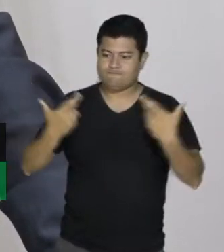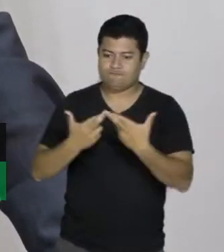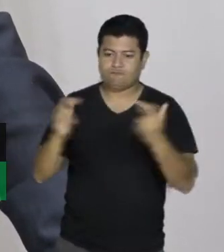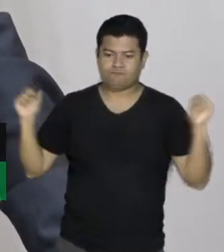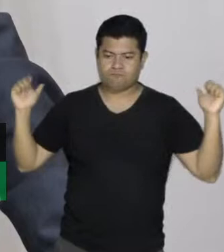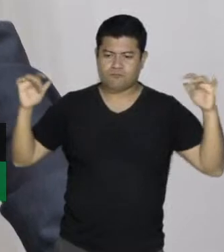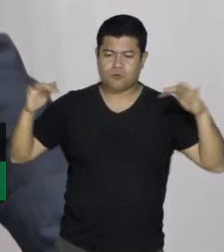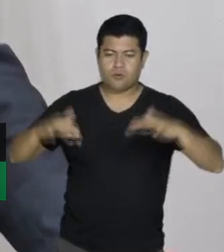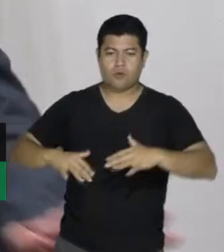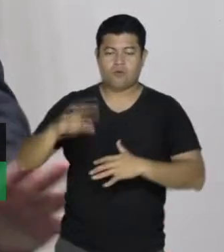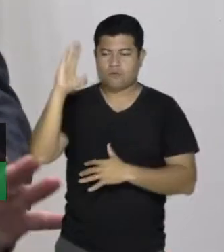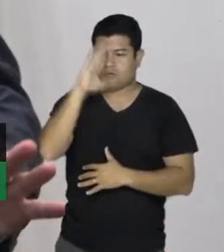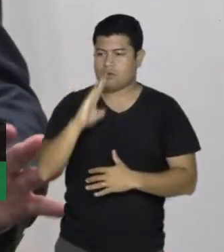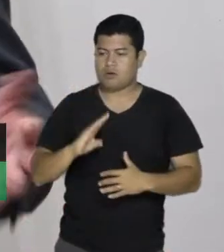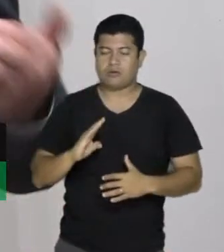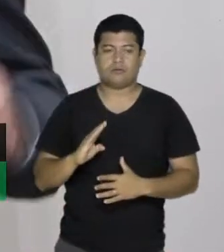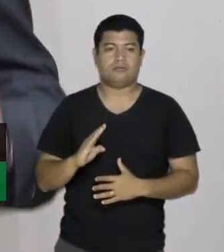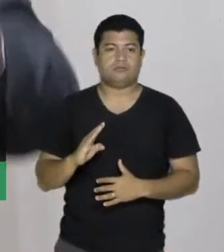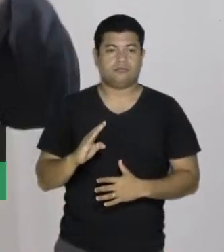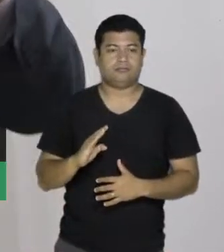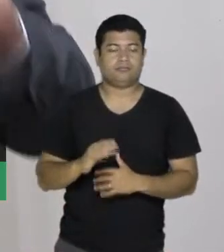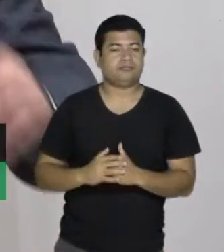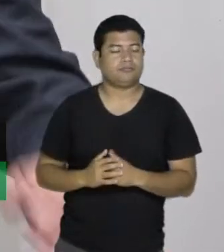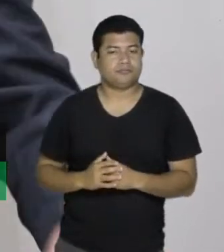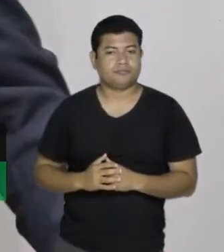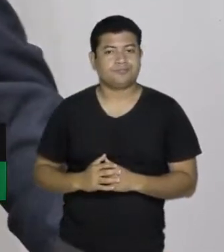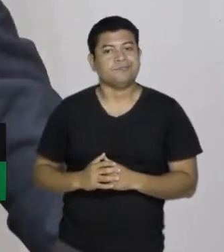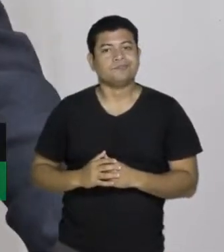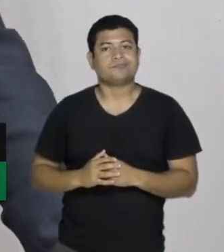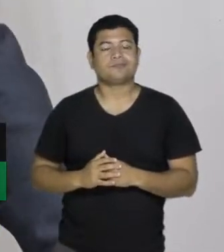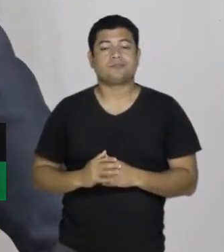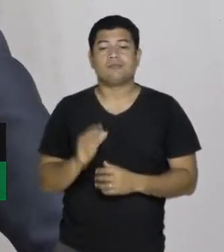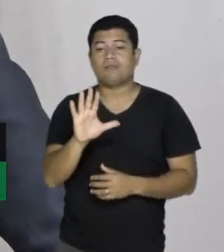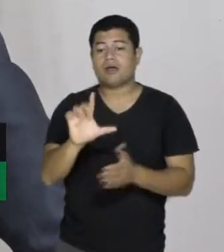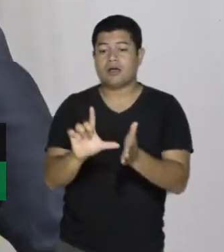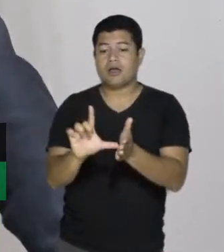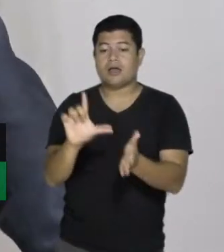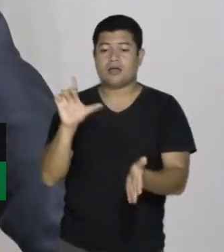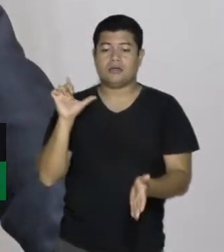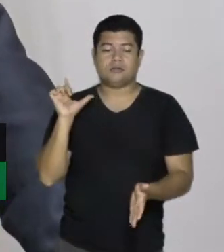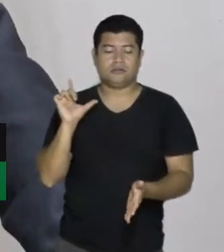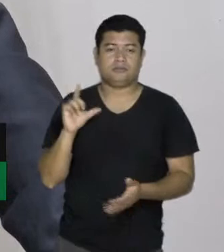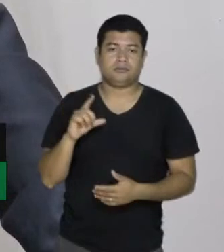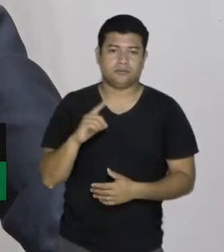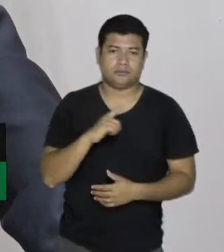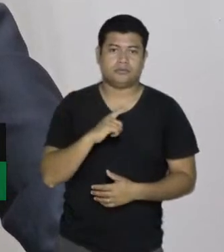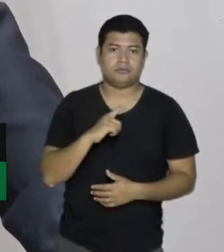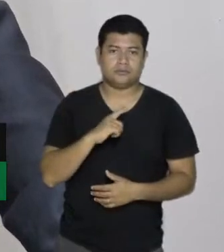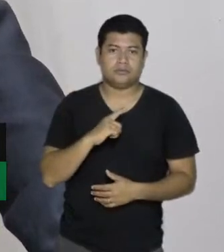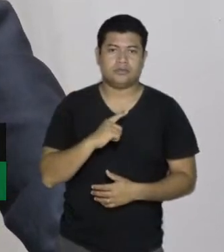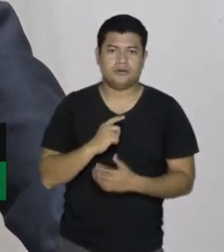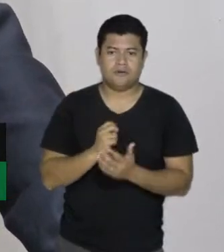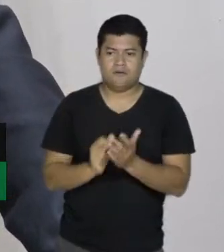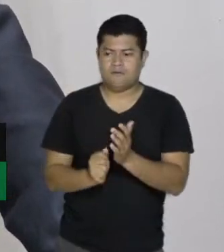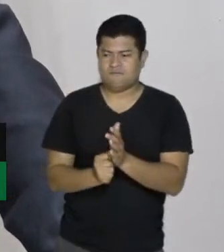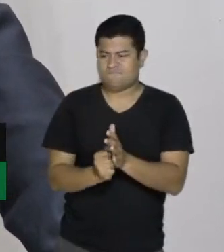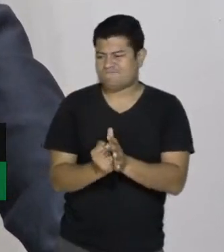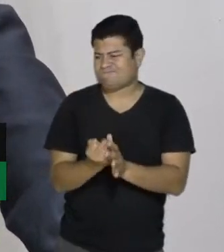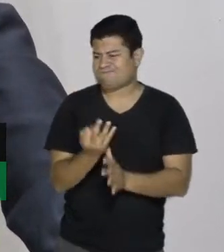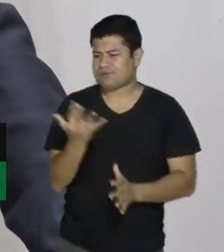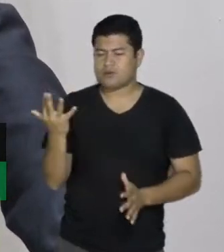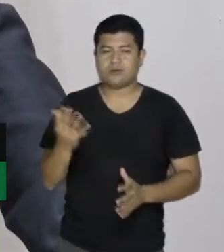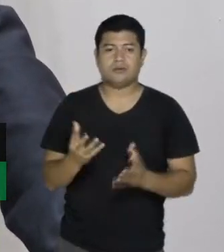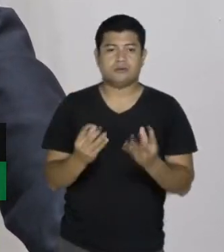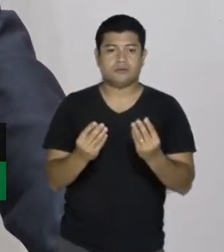mas antes disto já houveram várias manifestações